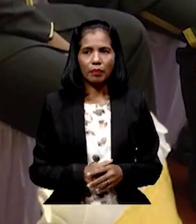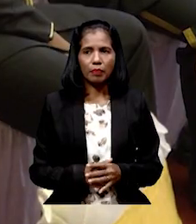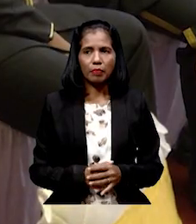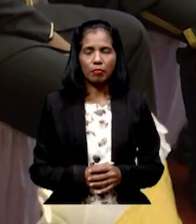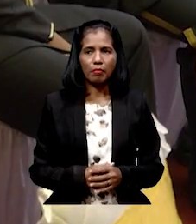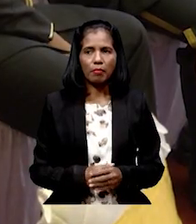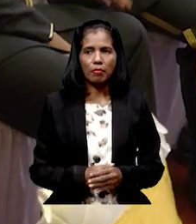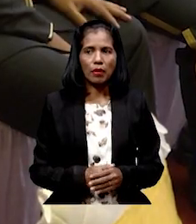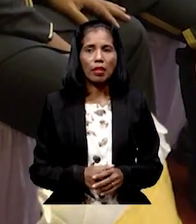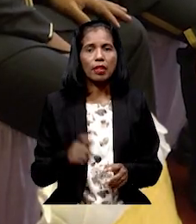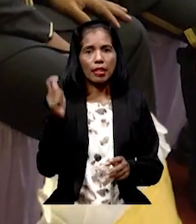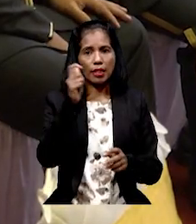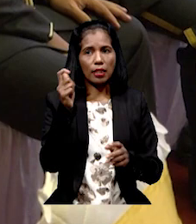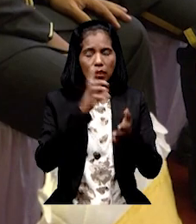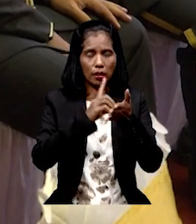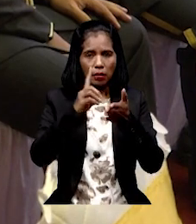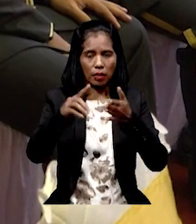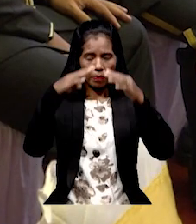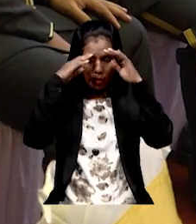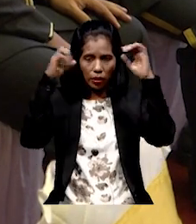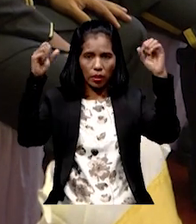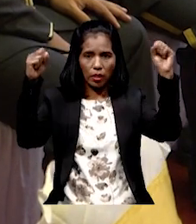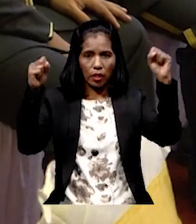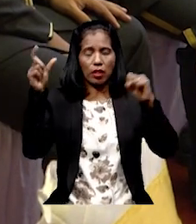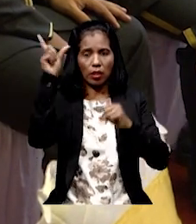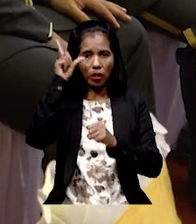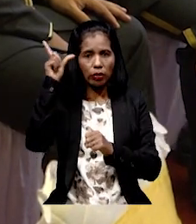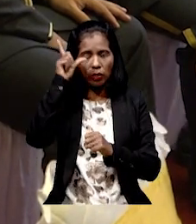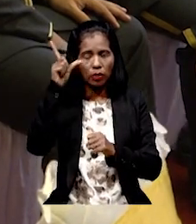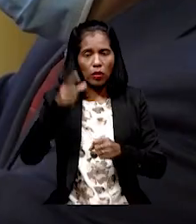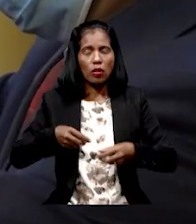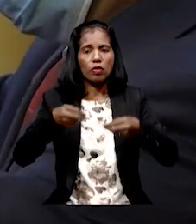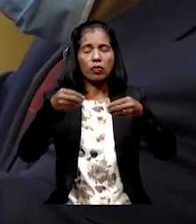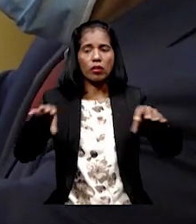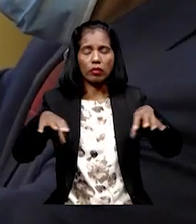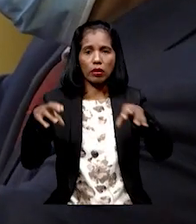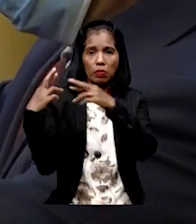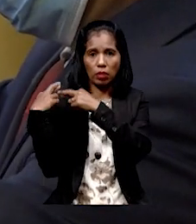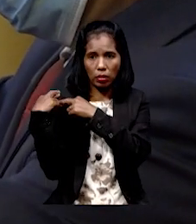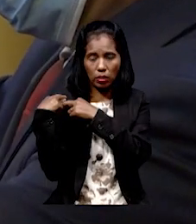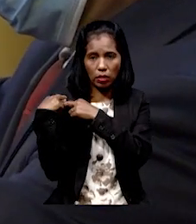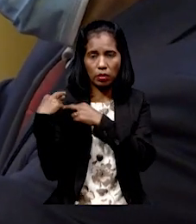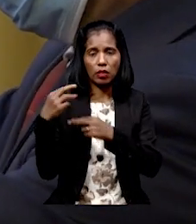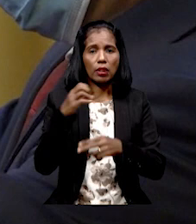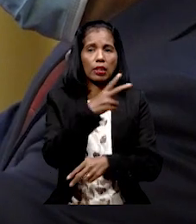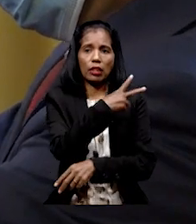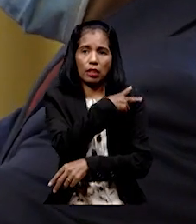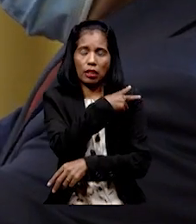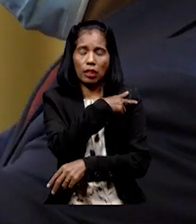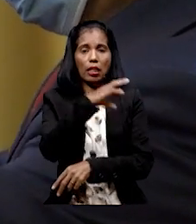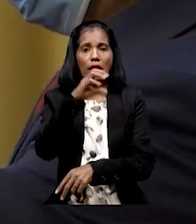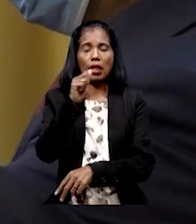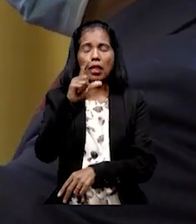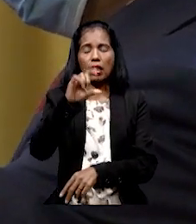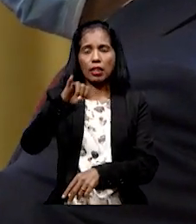E a terça semana, né, Presidente da República Francisco Guterres Lolo foi posto para Brigadeiro General Calistro Santos Coliati, onde